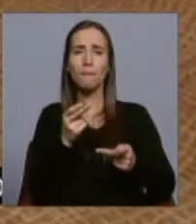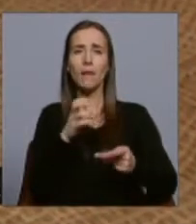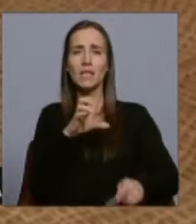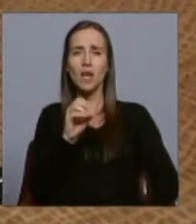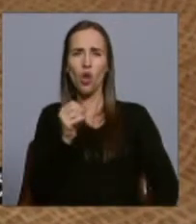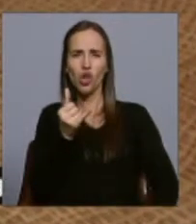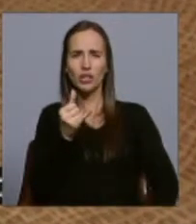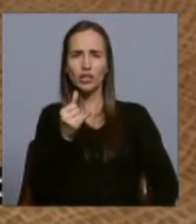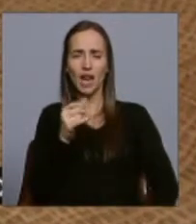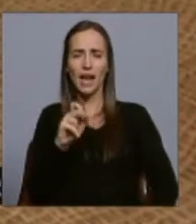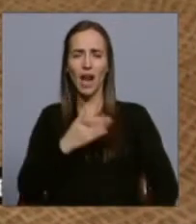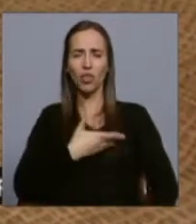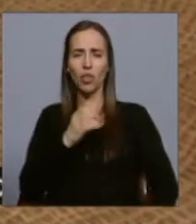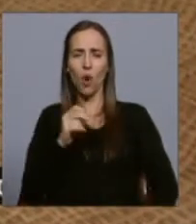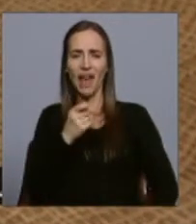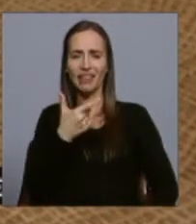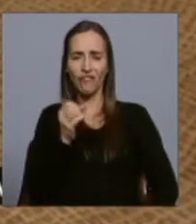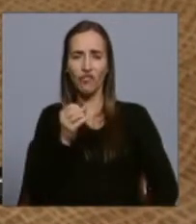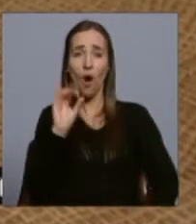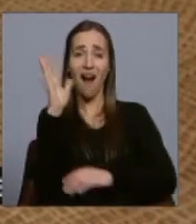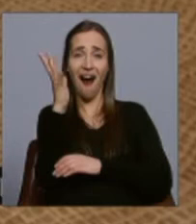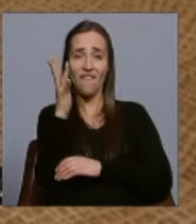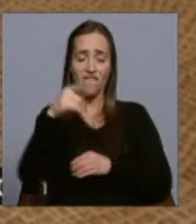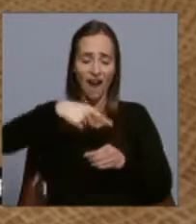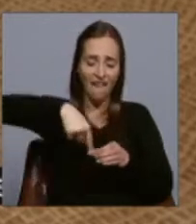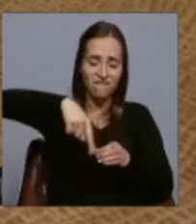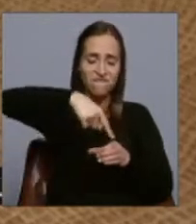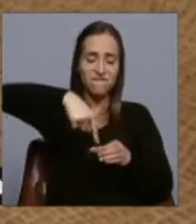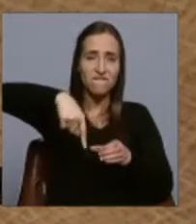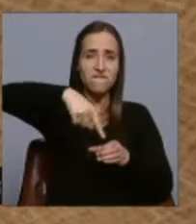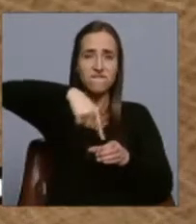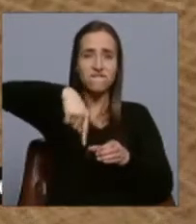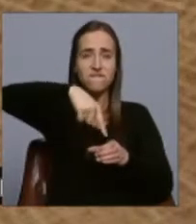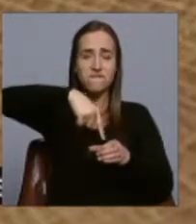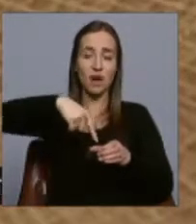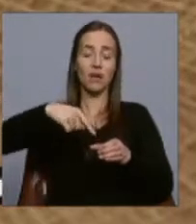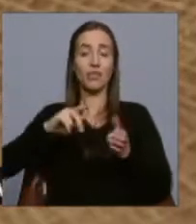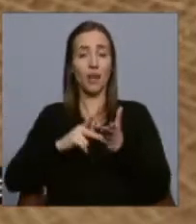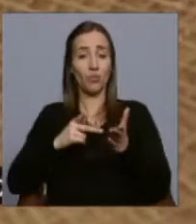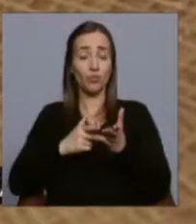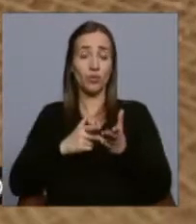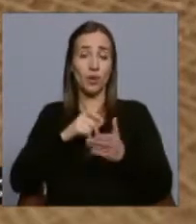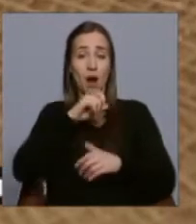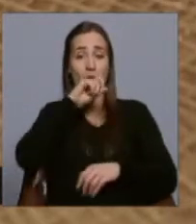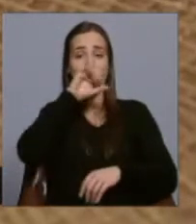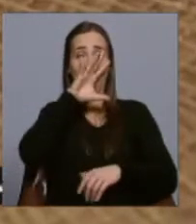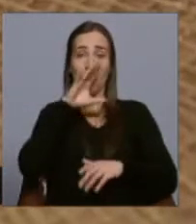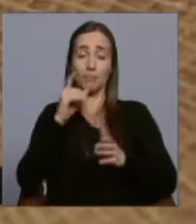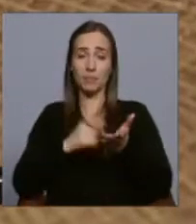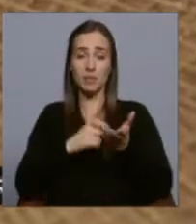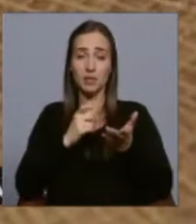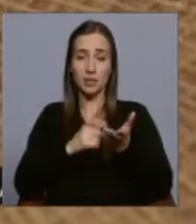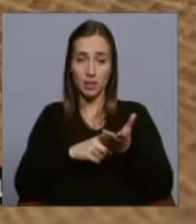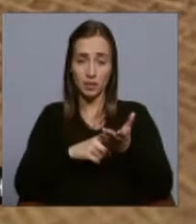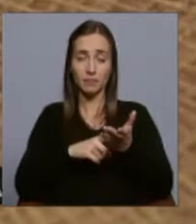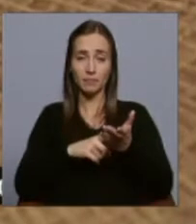radioativo nos anéis das árvores. E olha, é preciso ter uma tecnologia absolutamente extraordinária, nomeadamente a espectrometria de massa